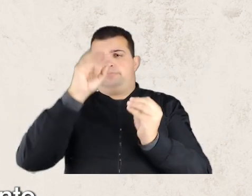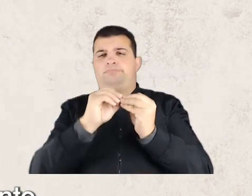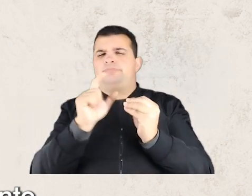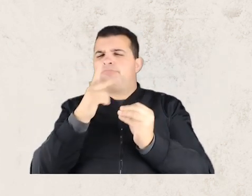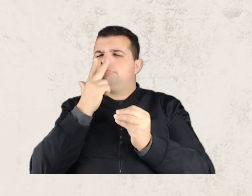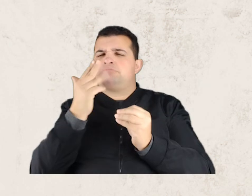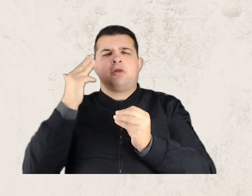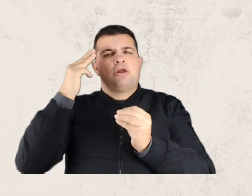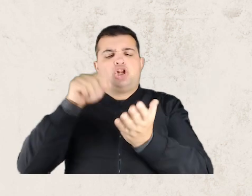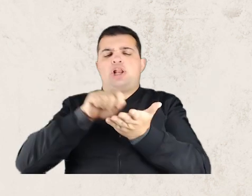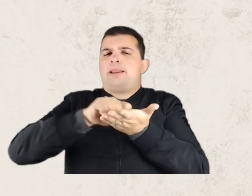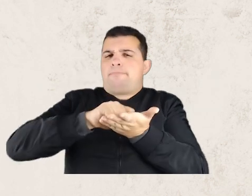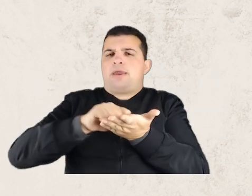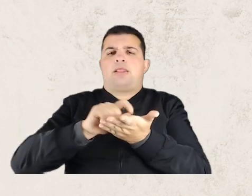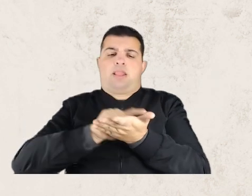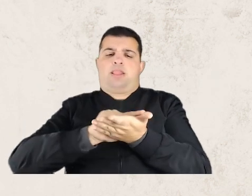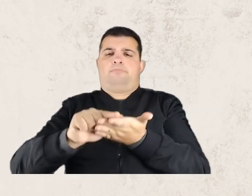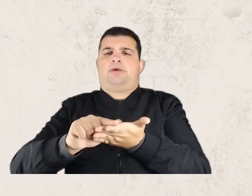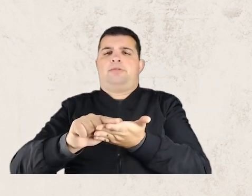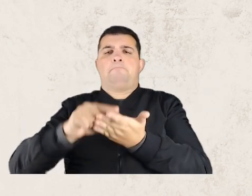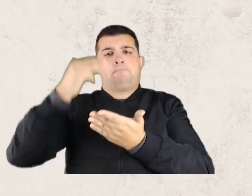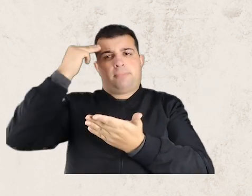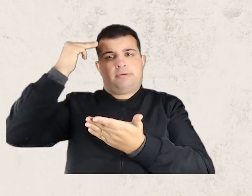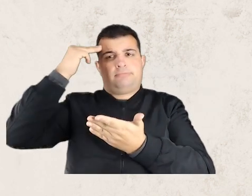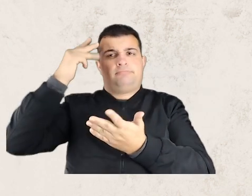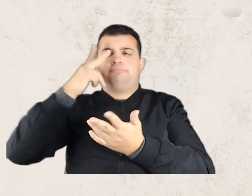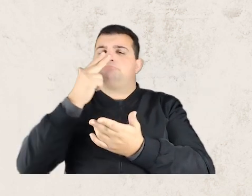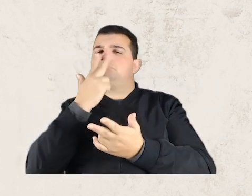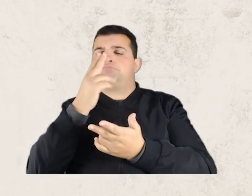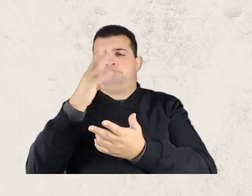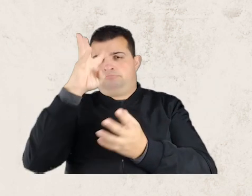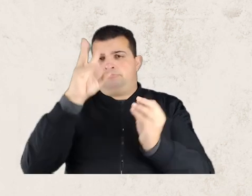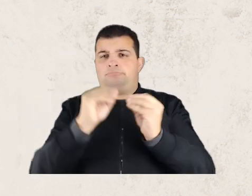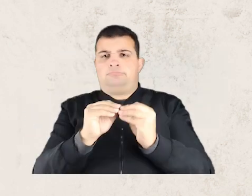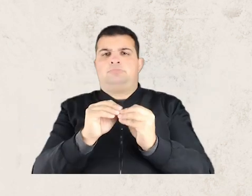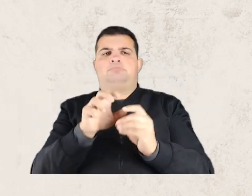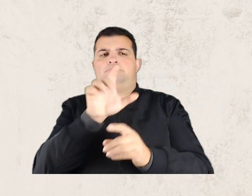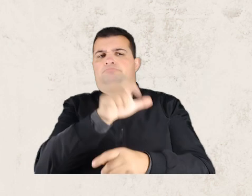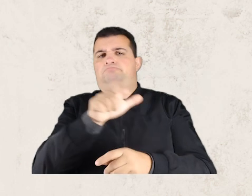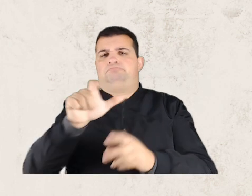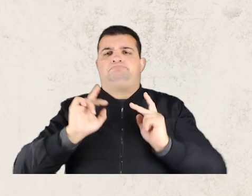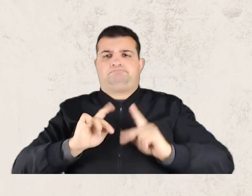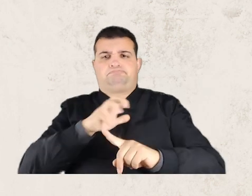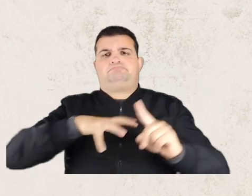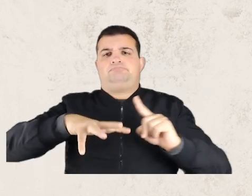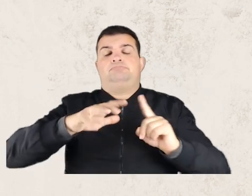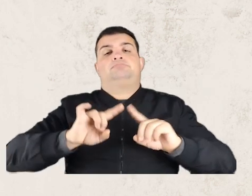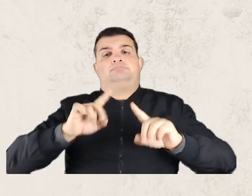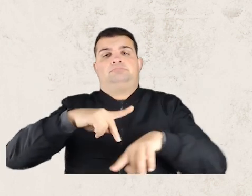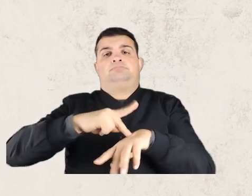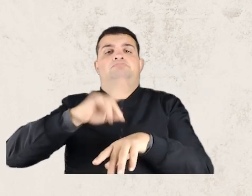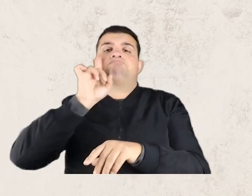definindo o ajustamento como uma categoria fundamental para a psicologia social. Ele vai definir a psicologia social como